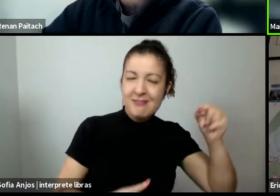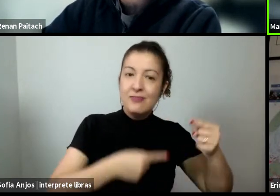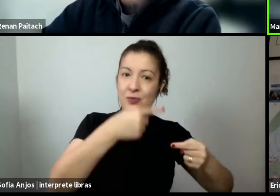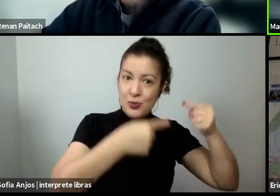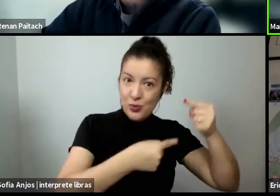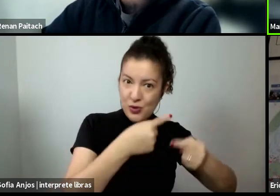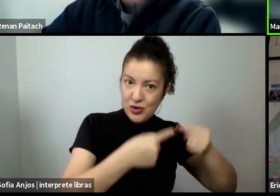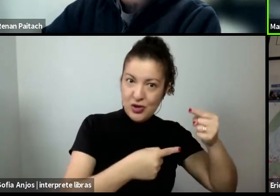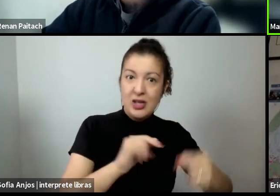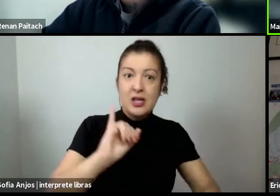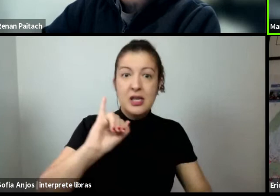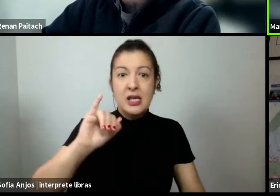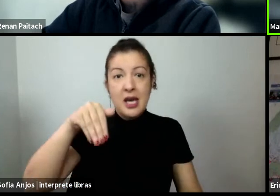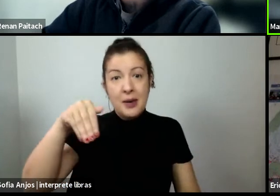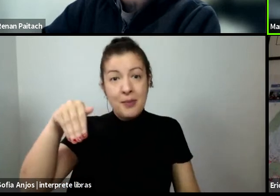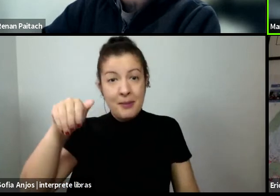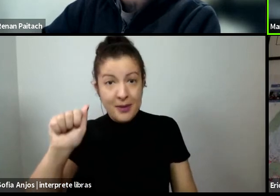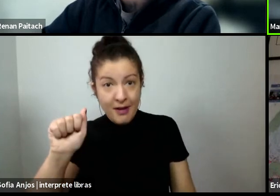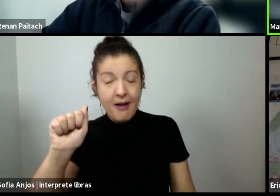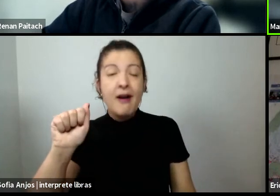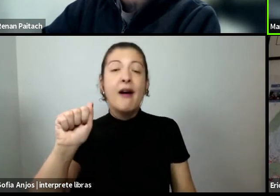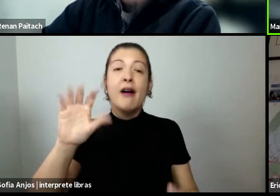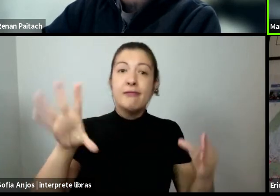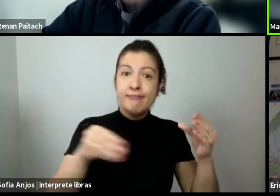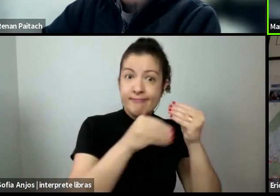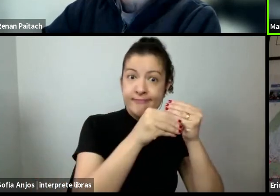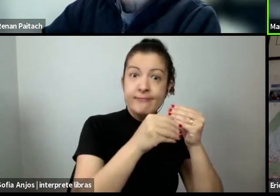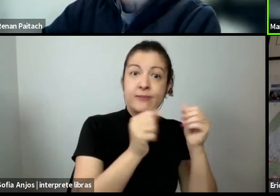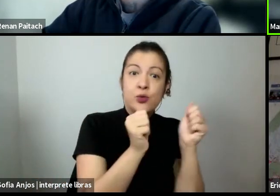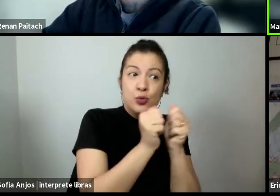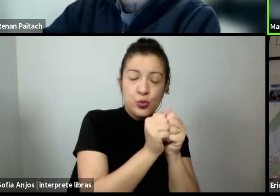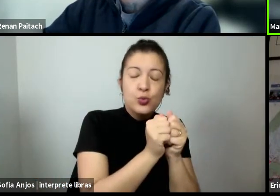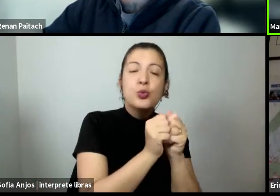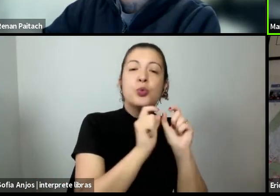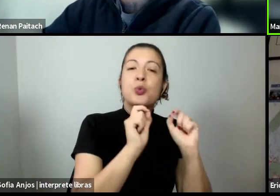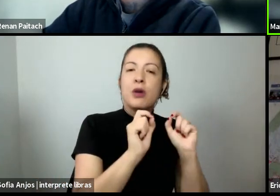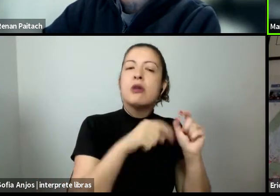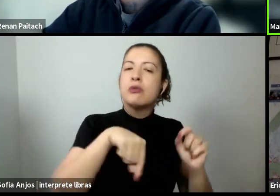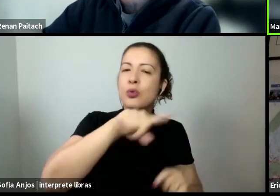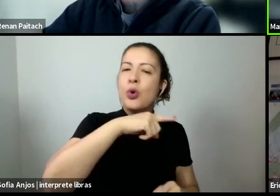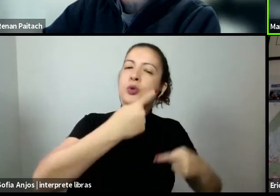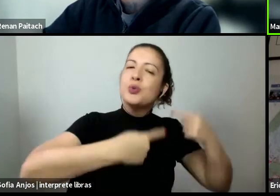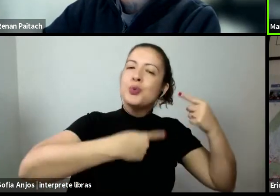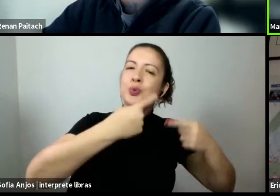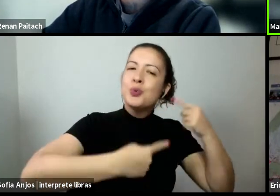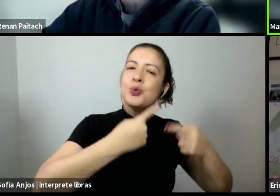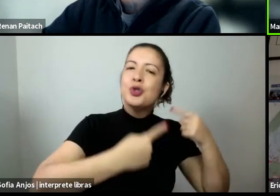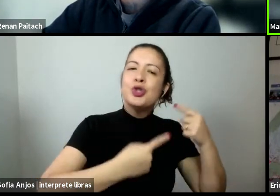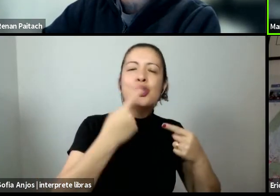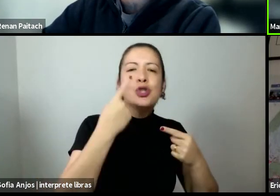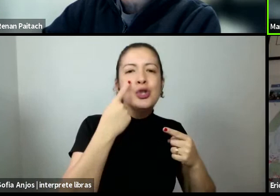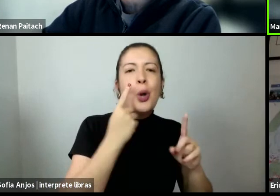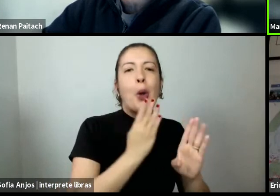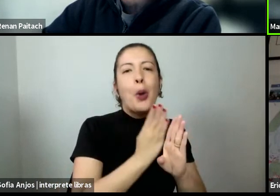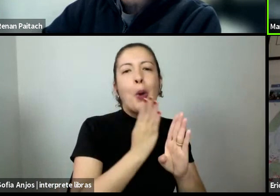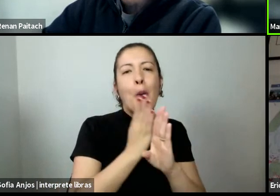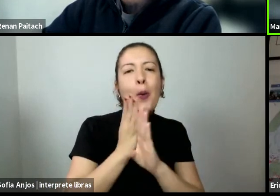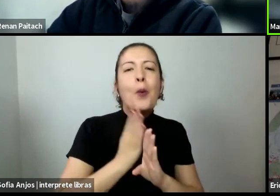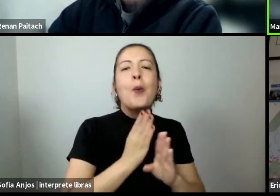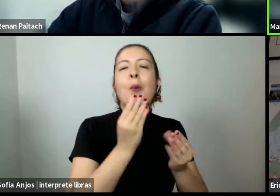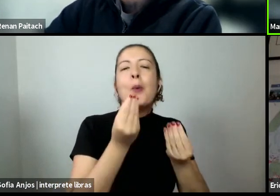nós possamos avançar nessa discussão e na busca das alternativas, né,